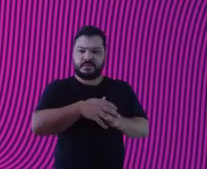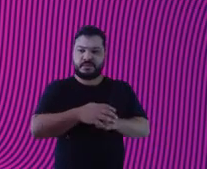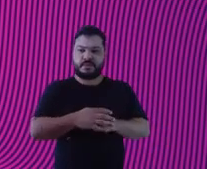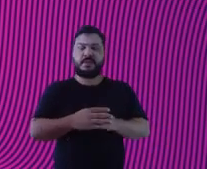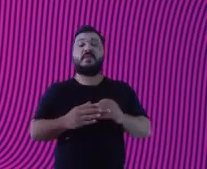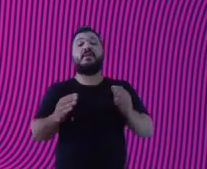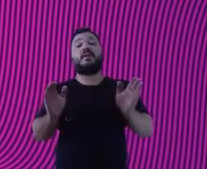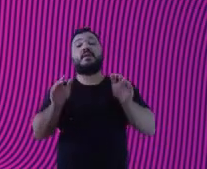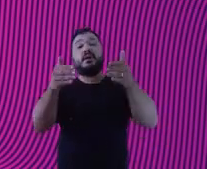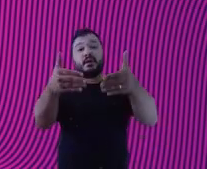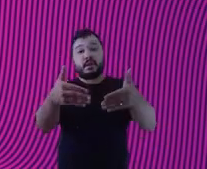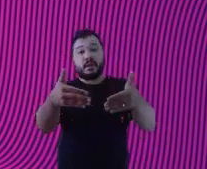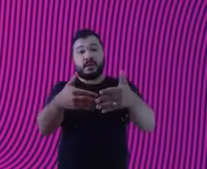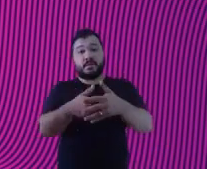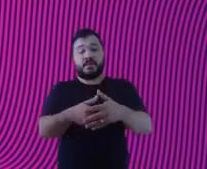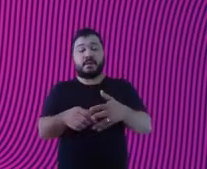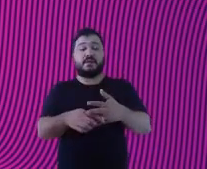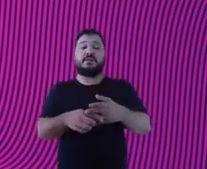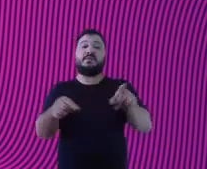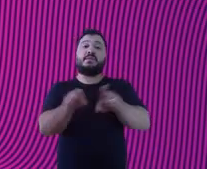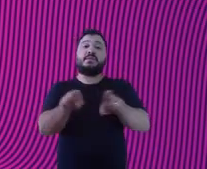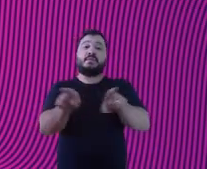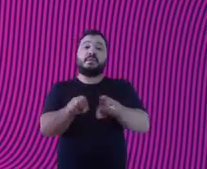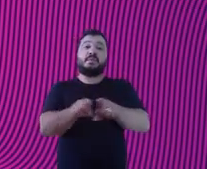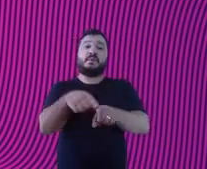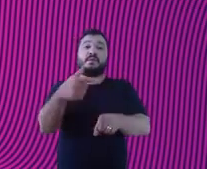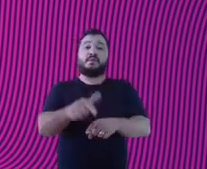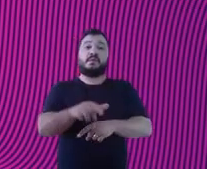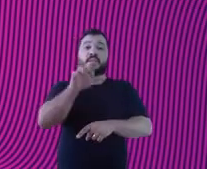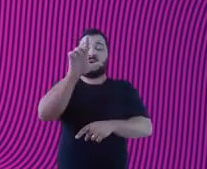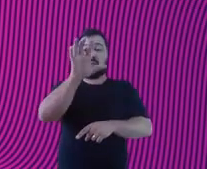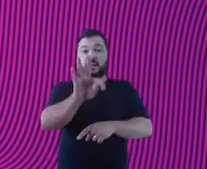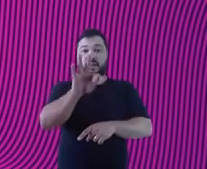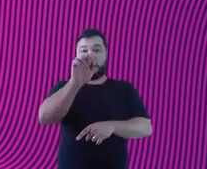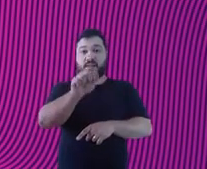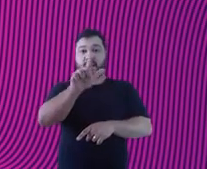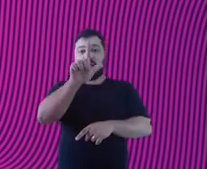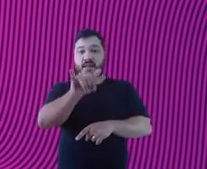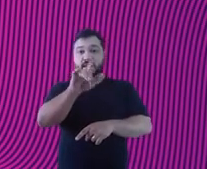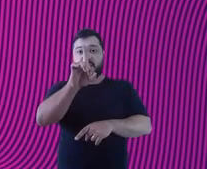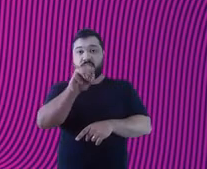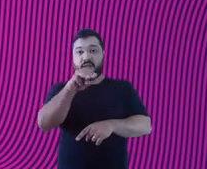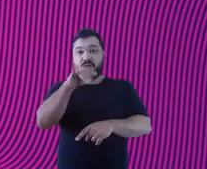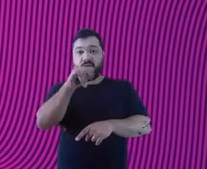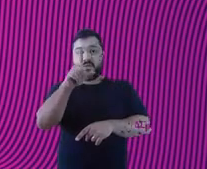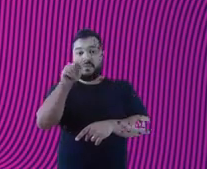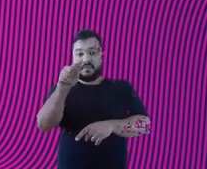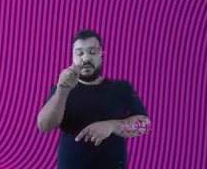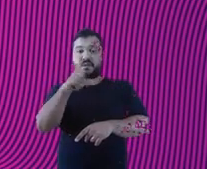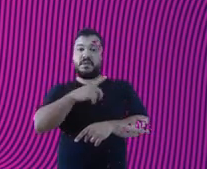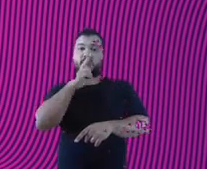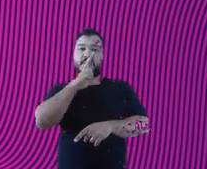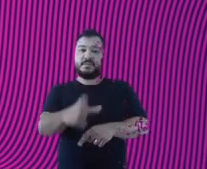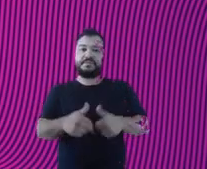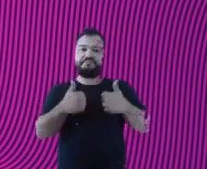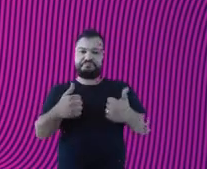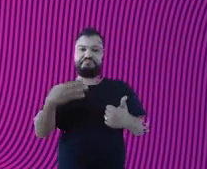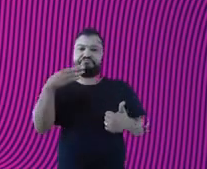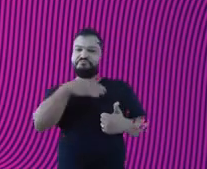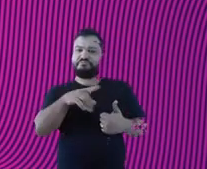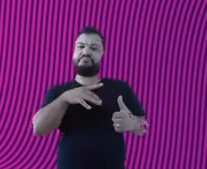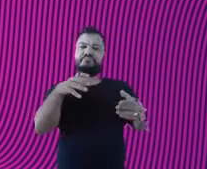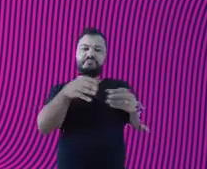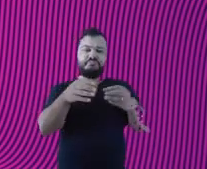limitação, eu também não arriscaria fazer a talidomida associada, ela optou pelo VCD, teve uma resposta satisfatória, é claro, um grande grupo de